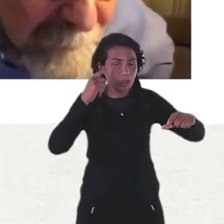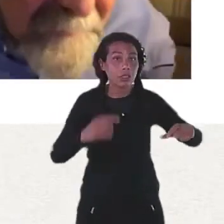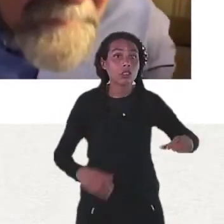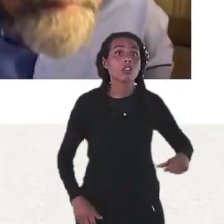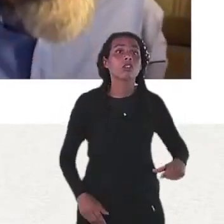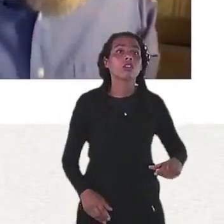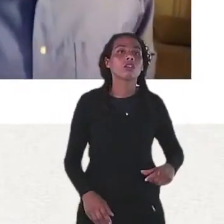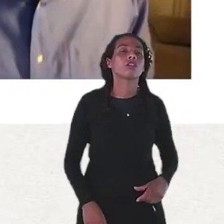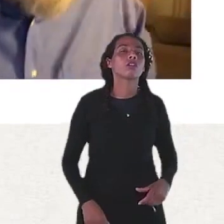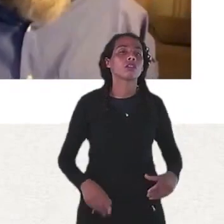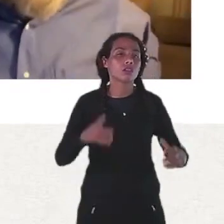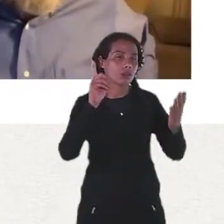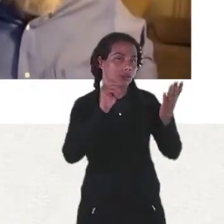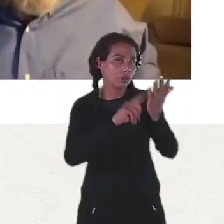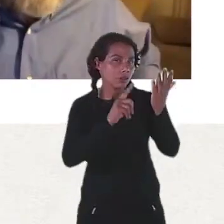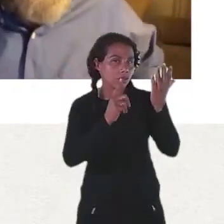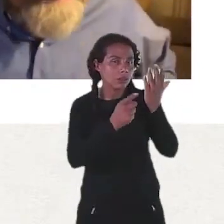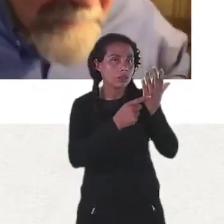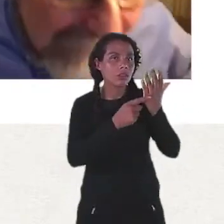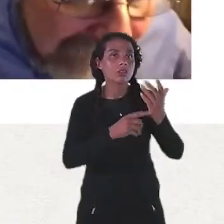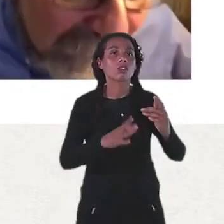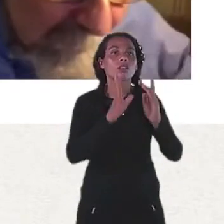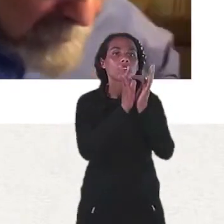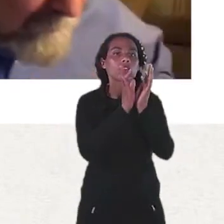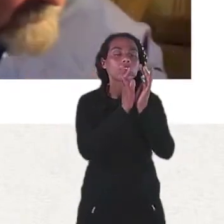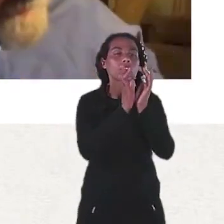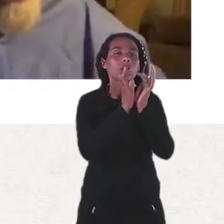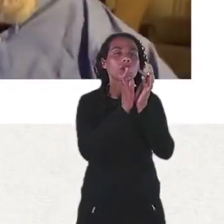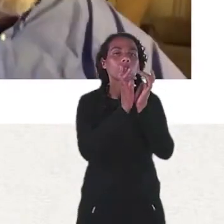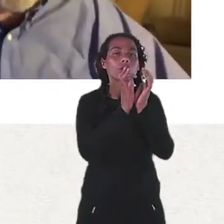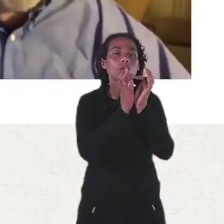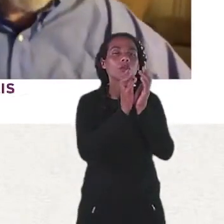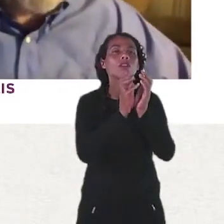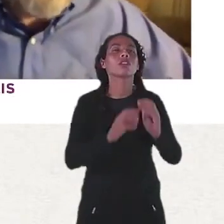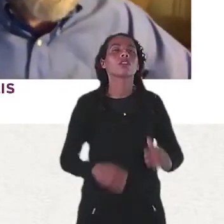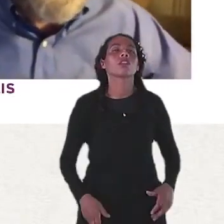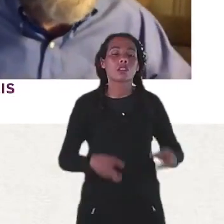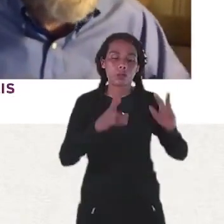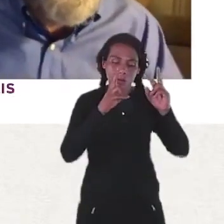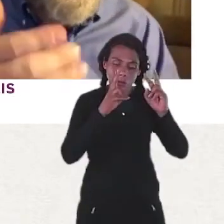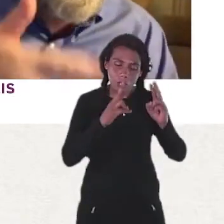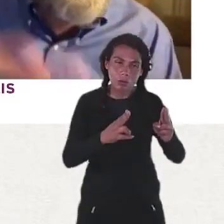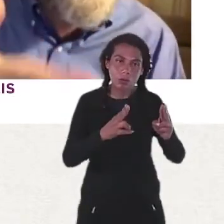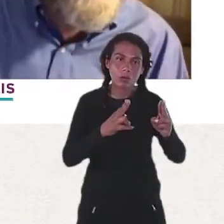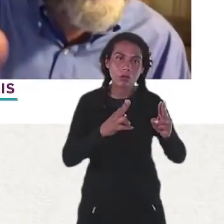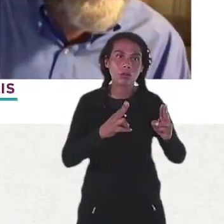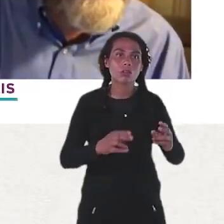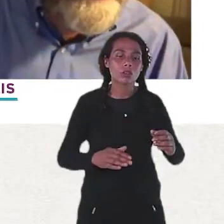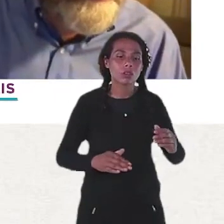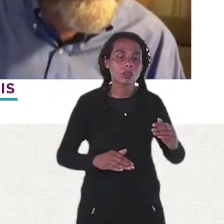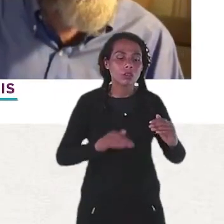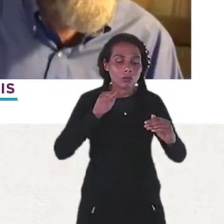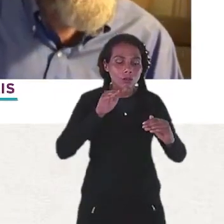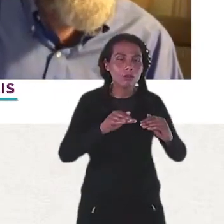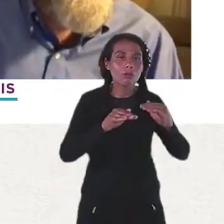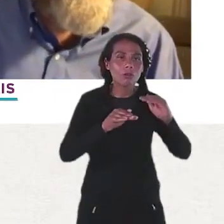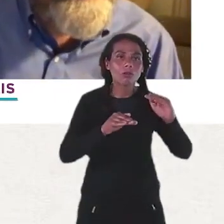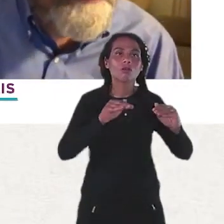mesma coisa, ele não tem hardware e software. No cérebro tudo isso está misturado e depende do substrato